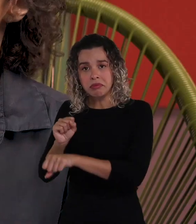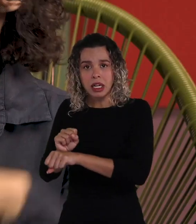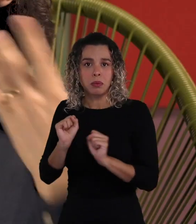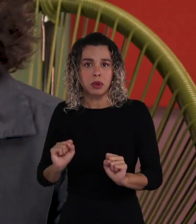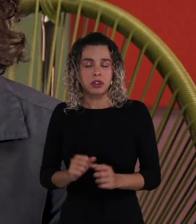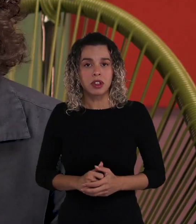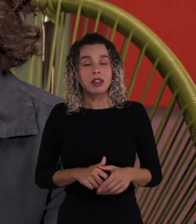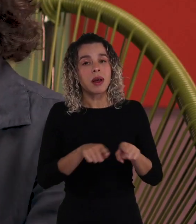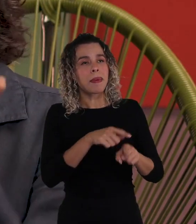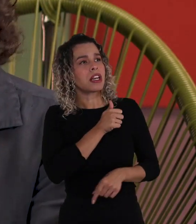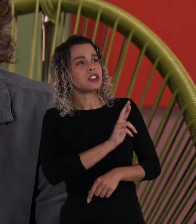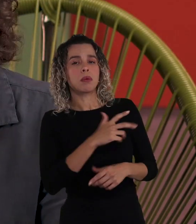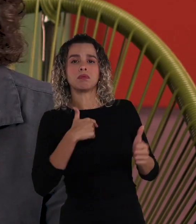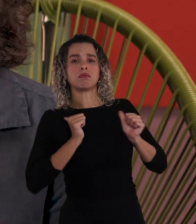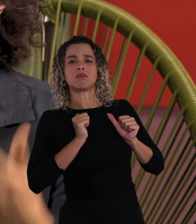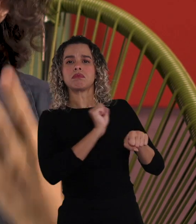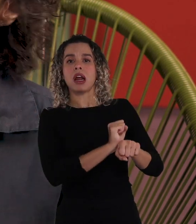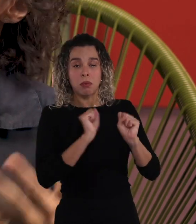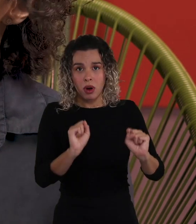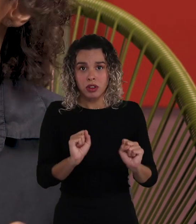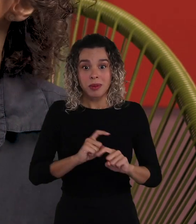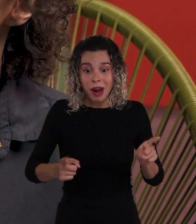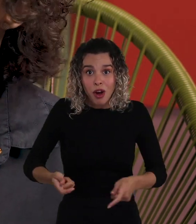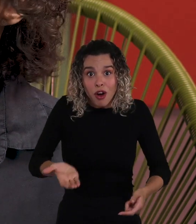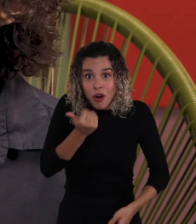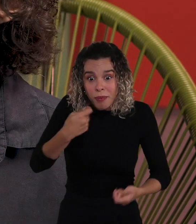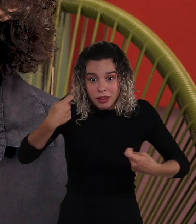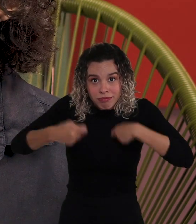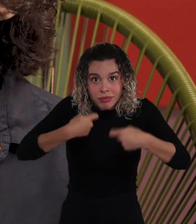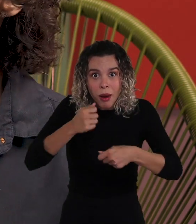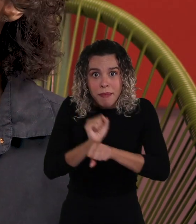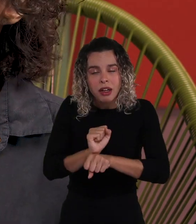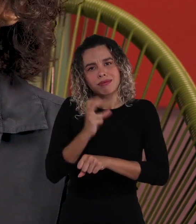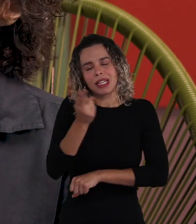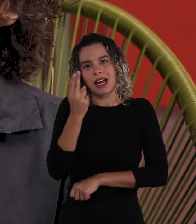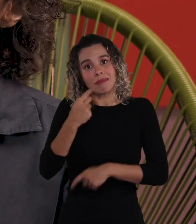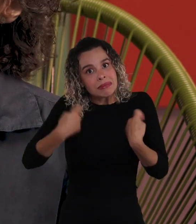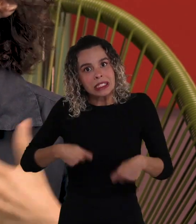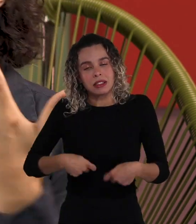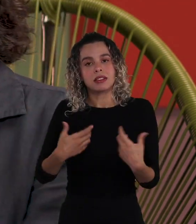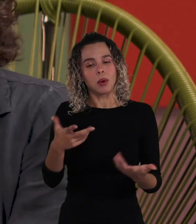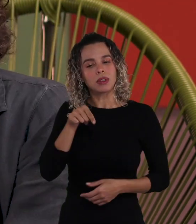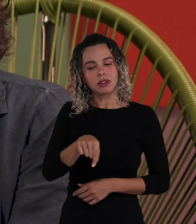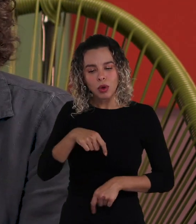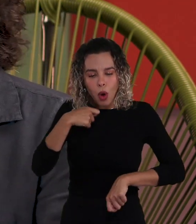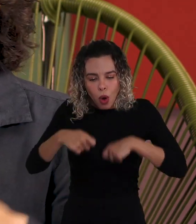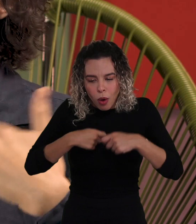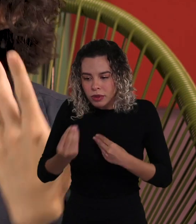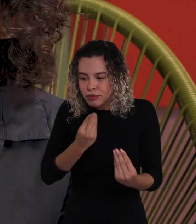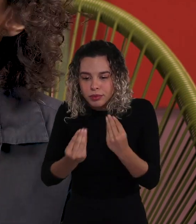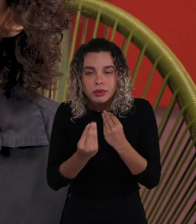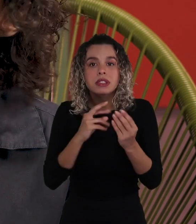humana. Manifestação religiosa você pode não ter, mas comer você tem que necessariamente comer. E isso vai definir o que você